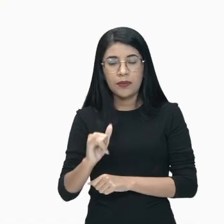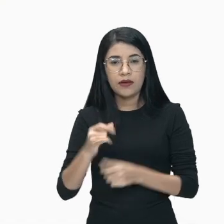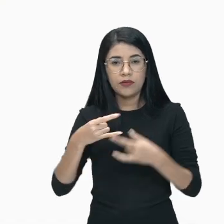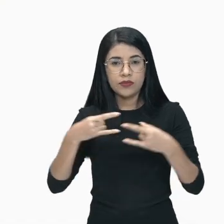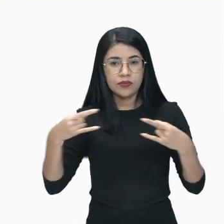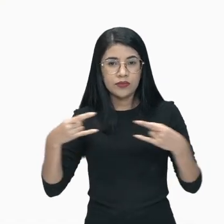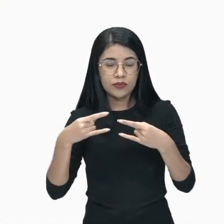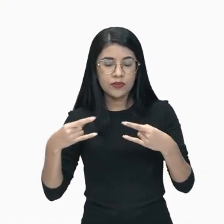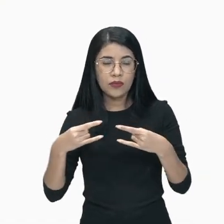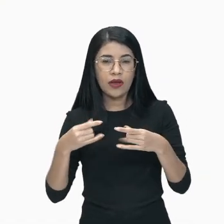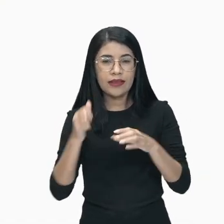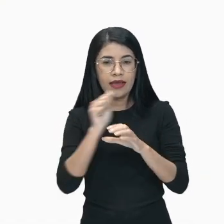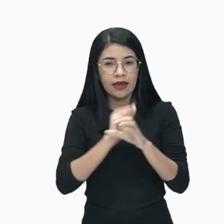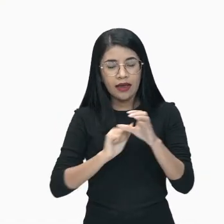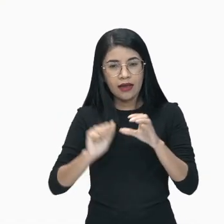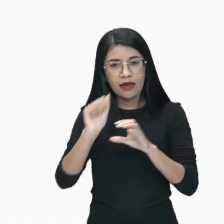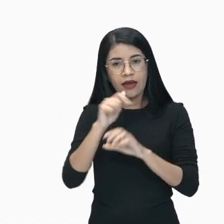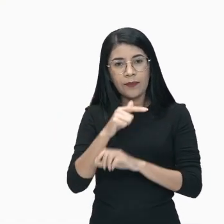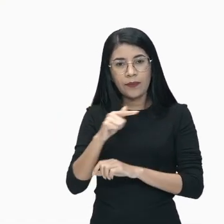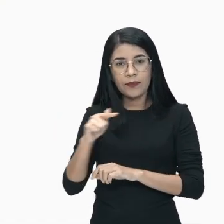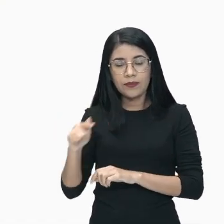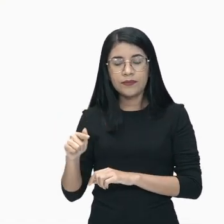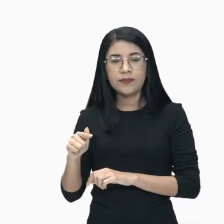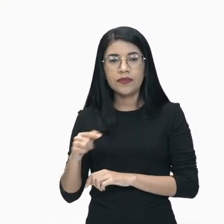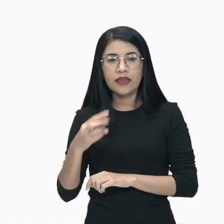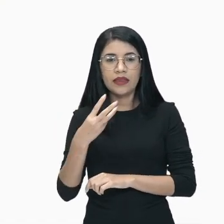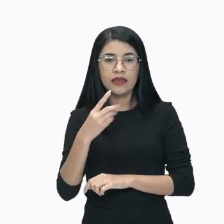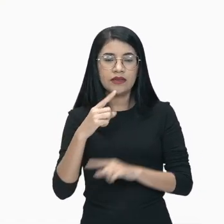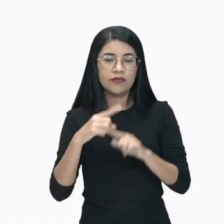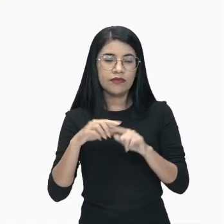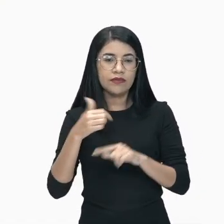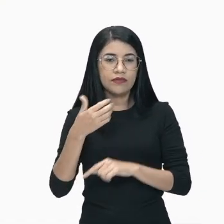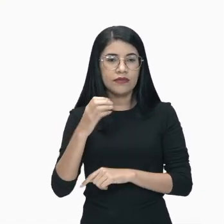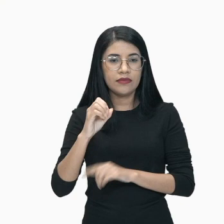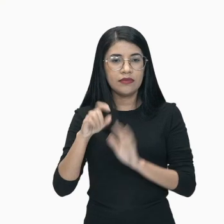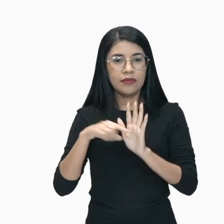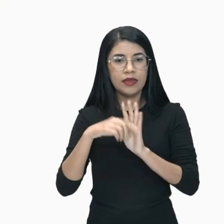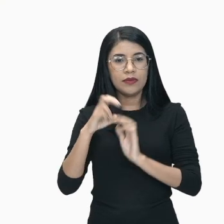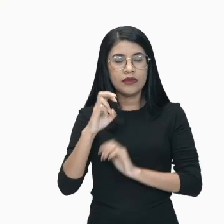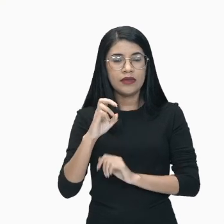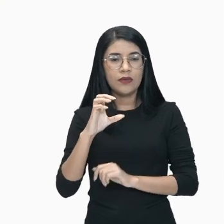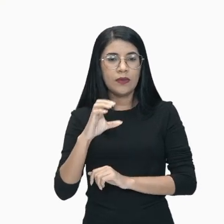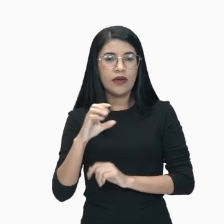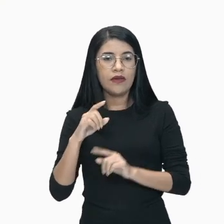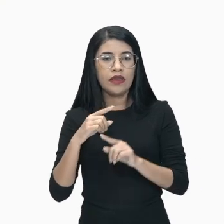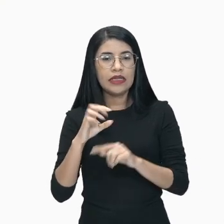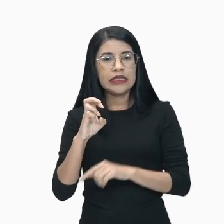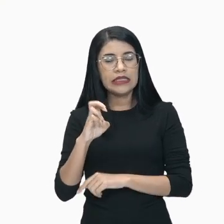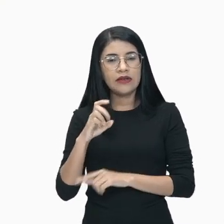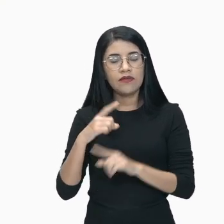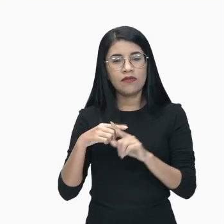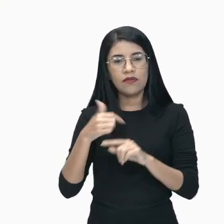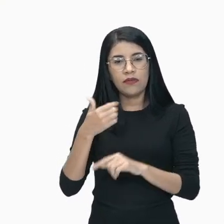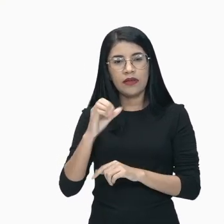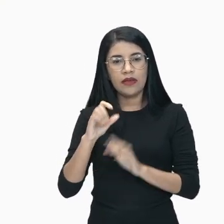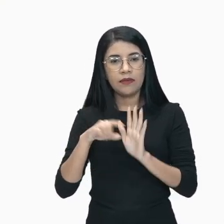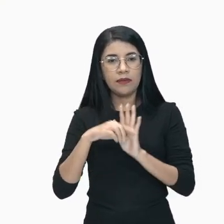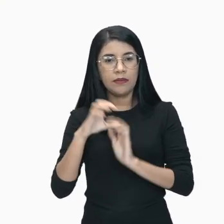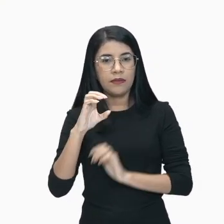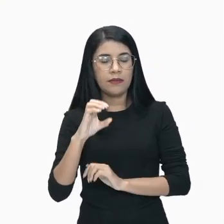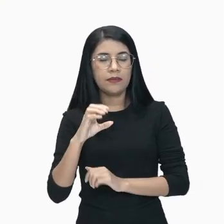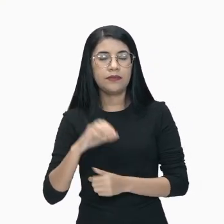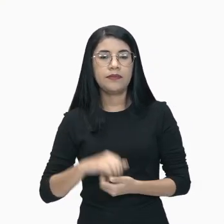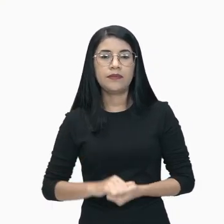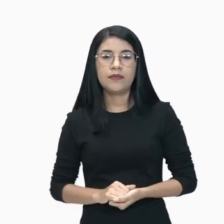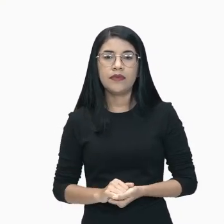cargas pontiformes, 3 vezes 10 a menos 5 e 5 vezes 10 a menos 6, que se encontram no vácuo separadas por